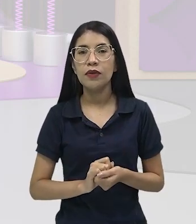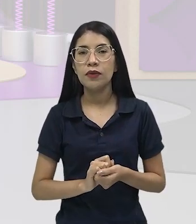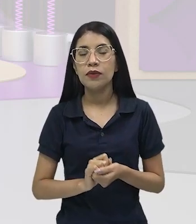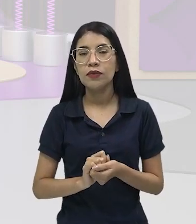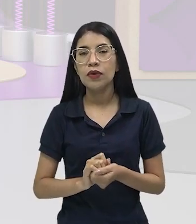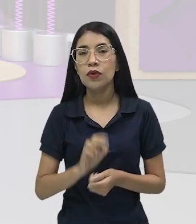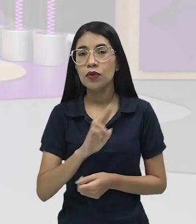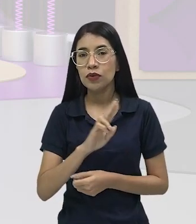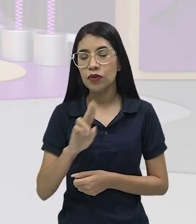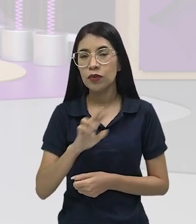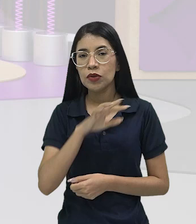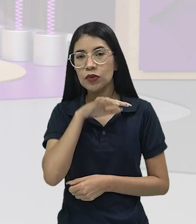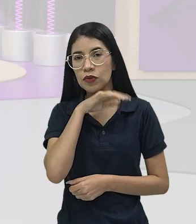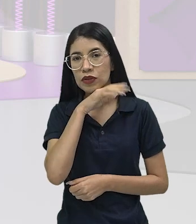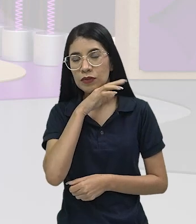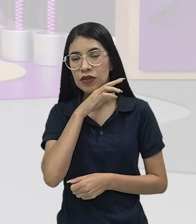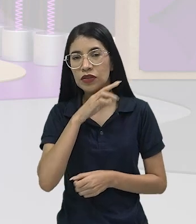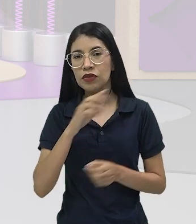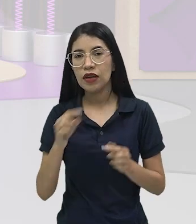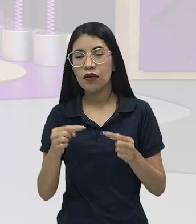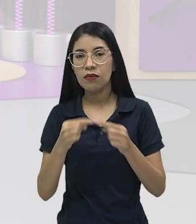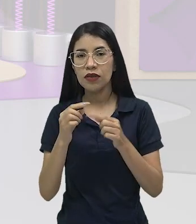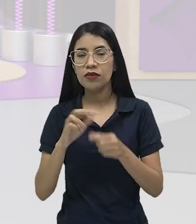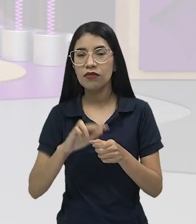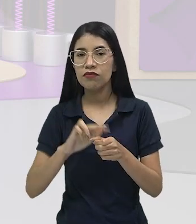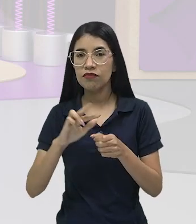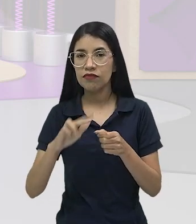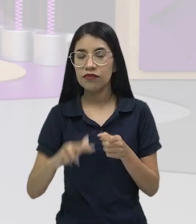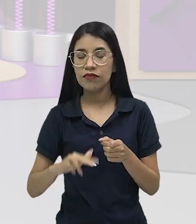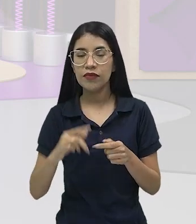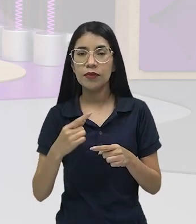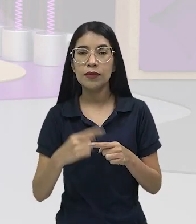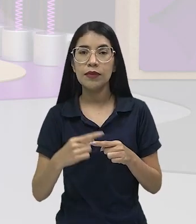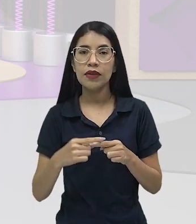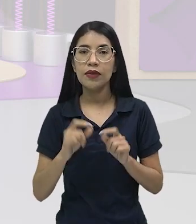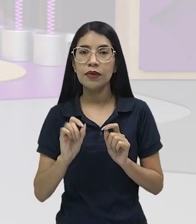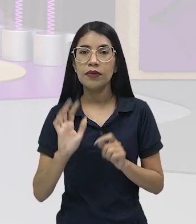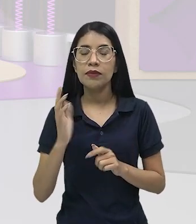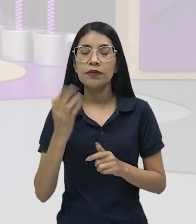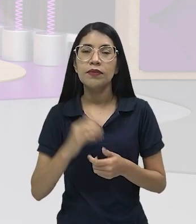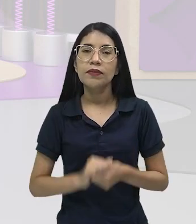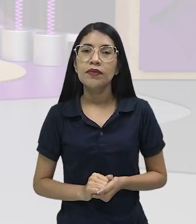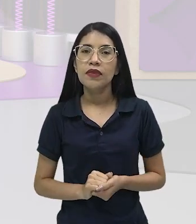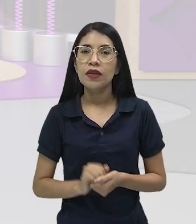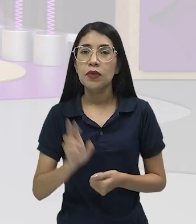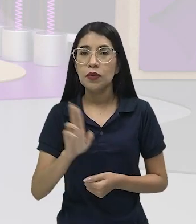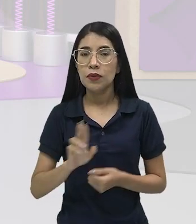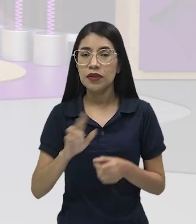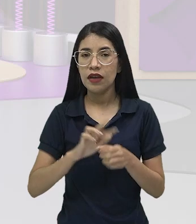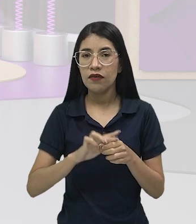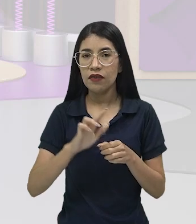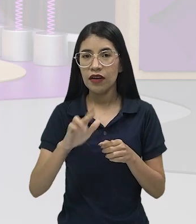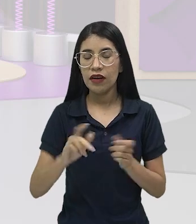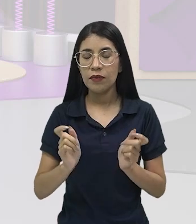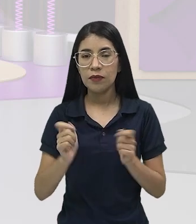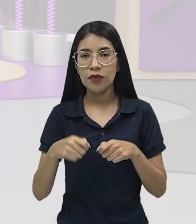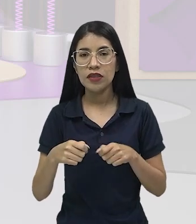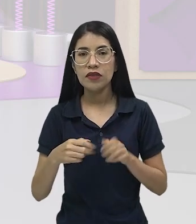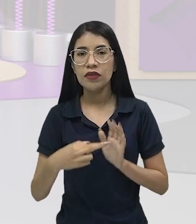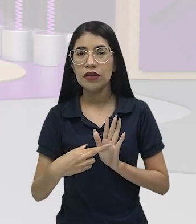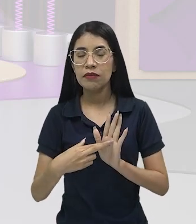bichos com uma variável. Por que isso? Por que a variável? Porque você pode